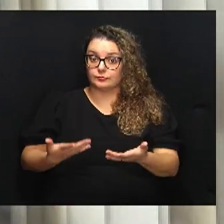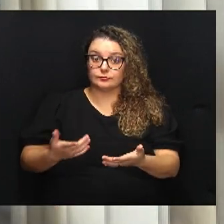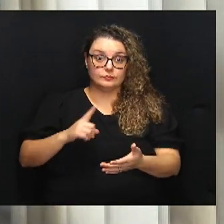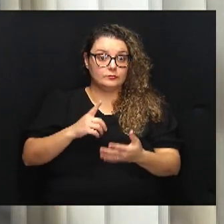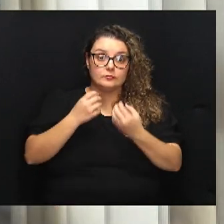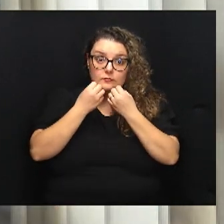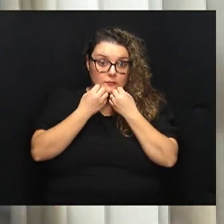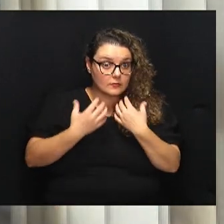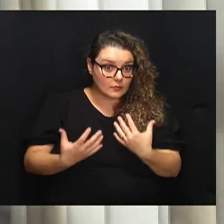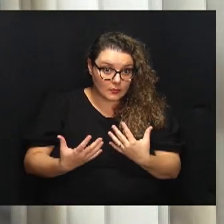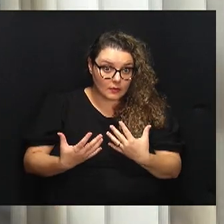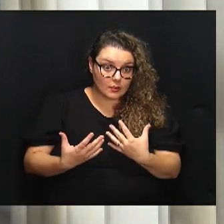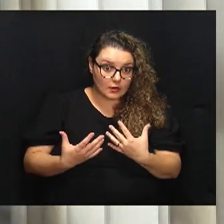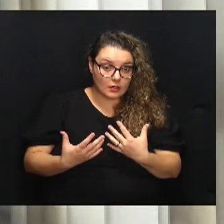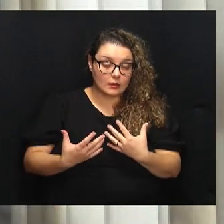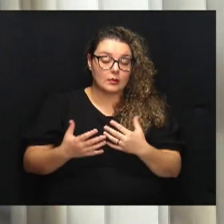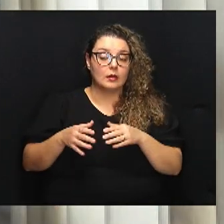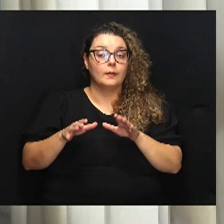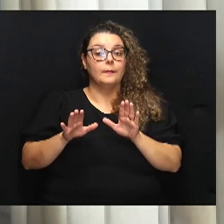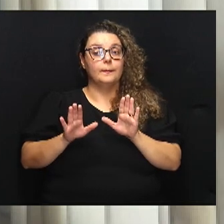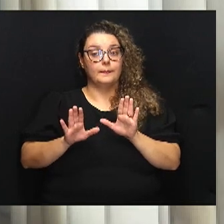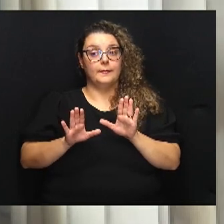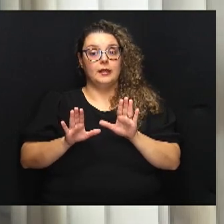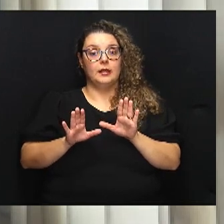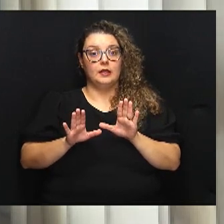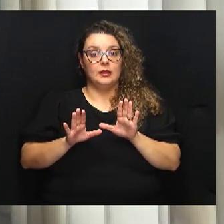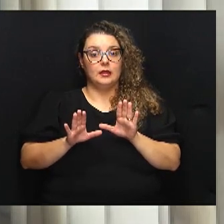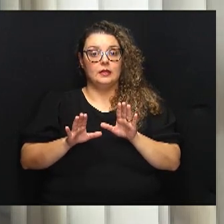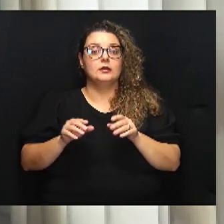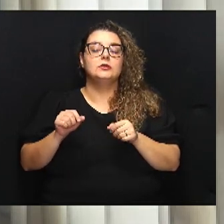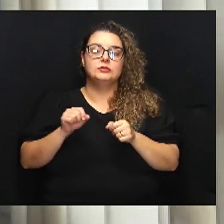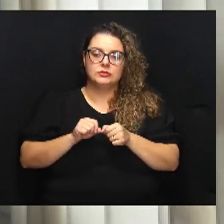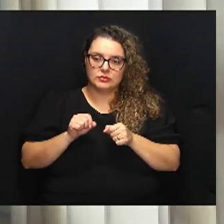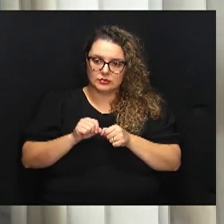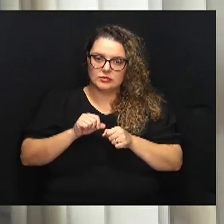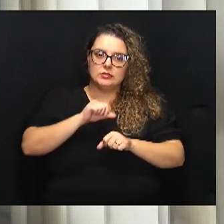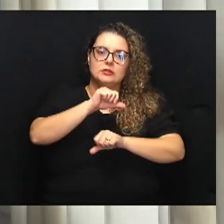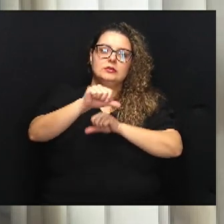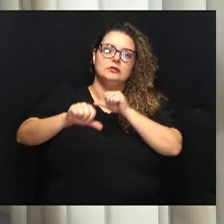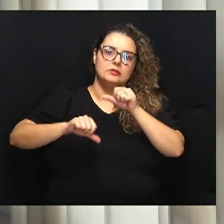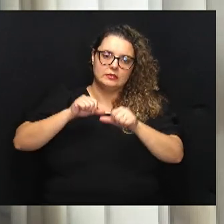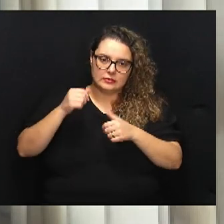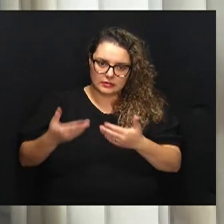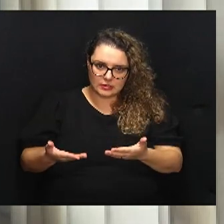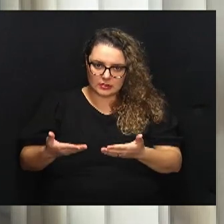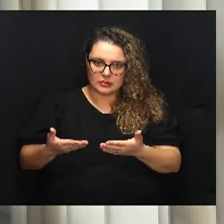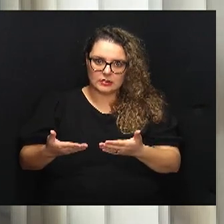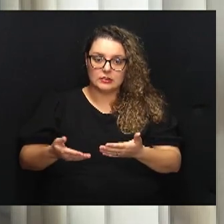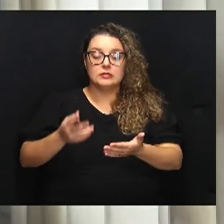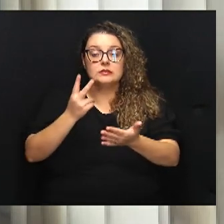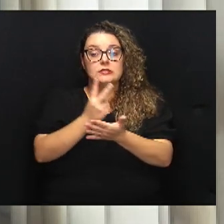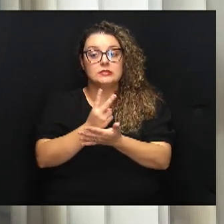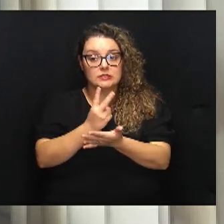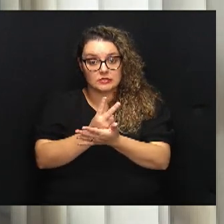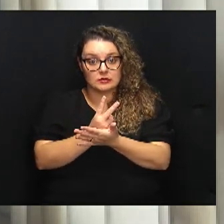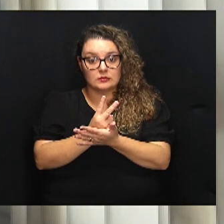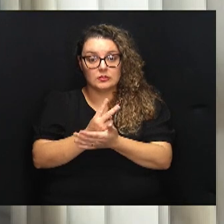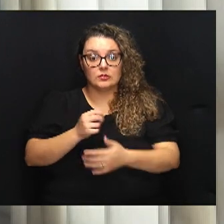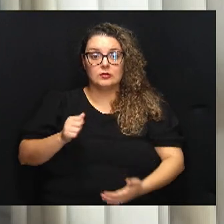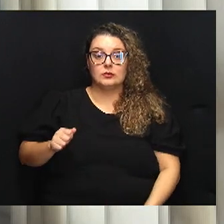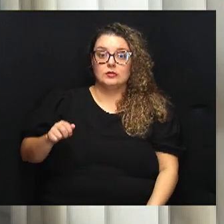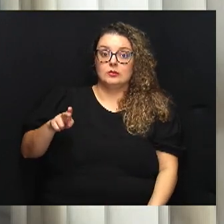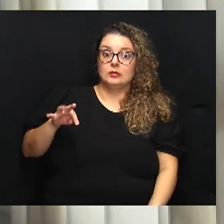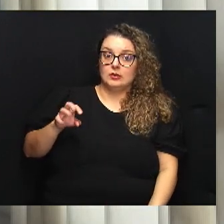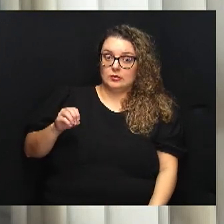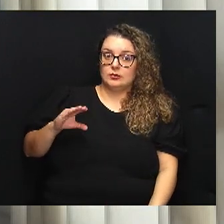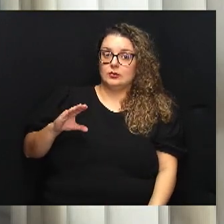bem, mas vão fazer a virada do jogo, a partir sempre do autoconhecimento, Gabriel.